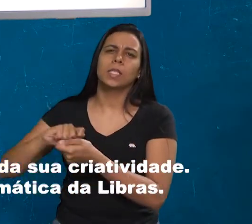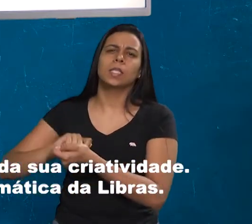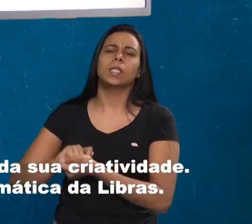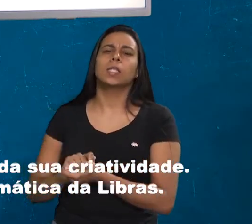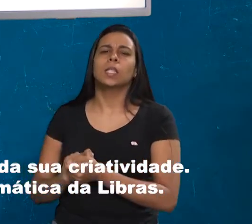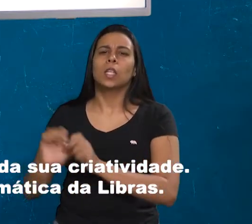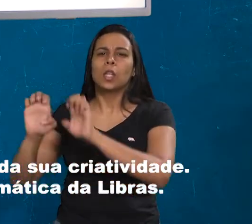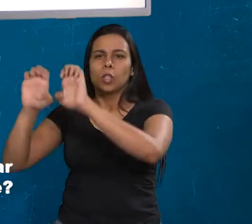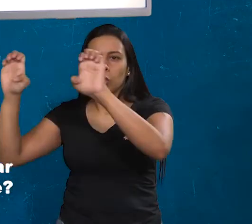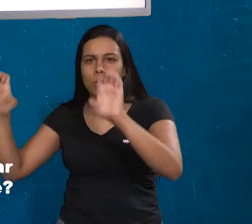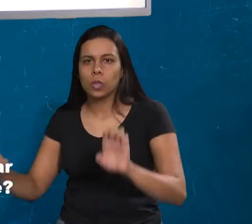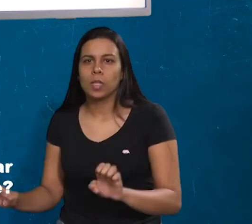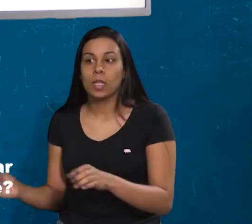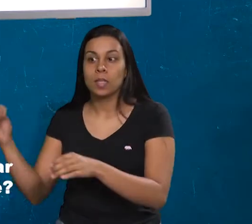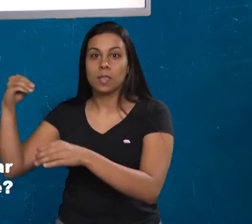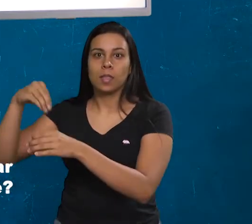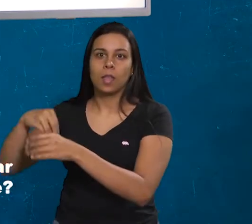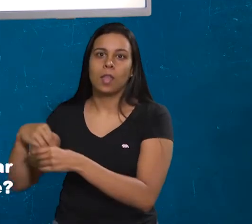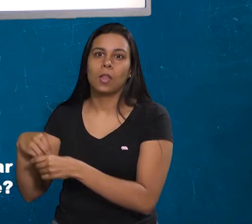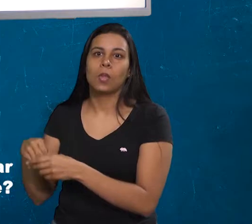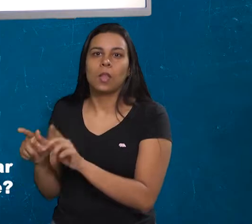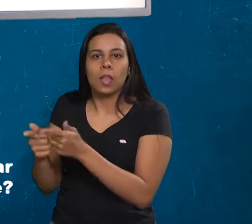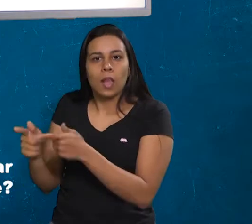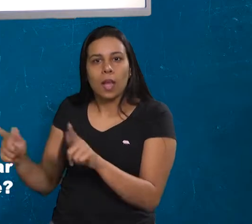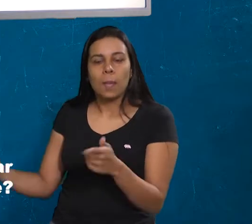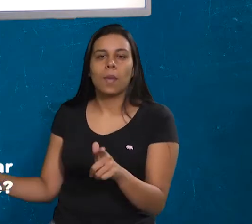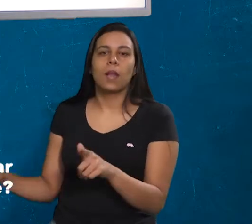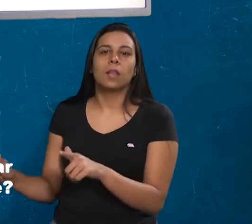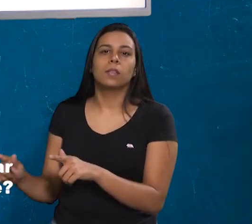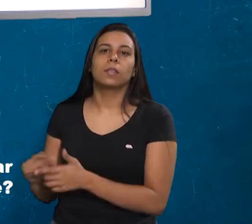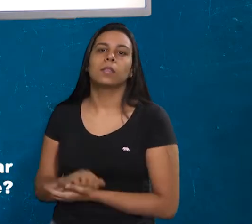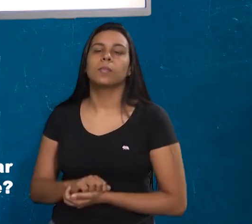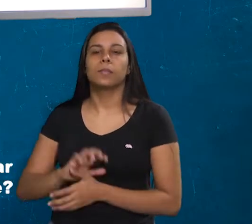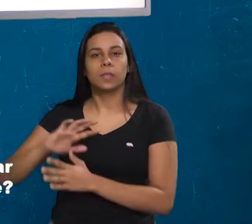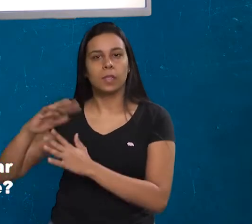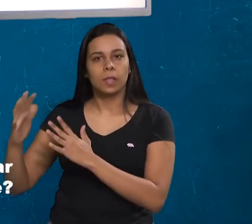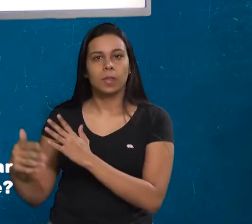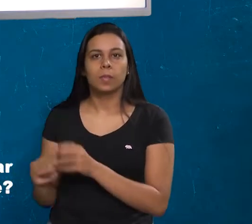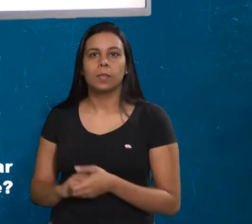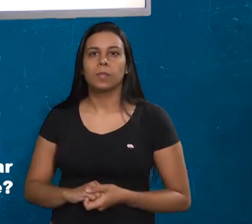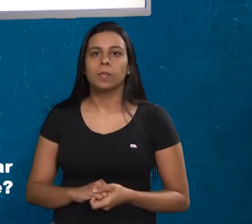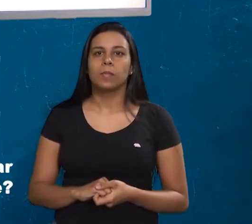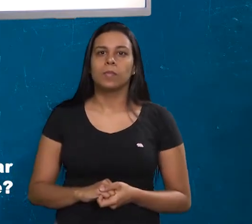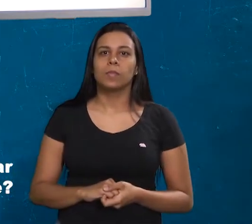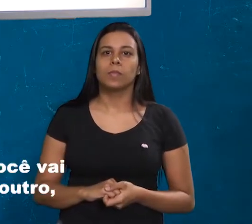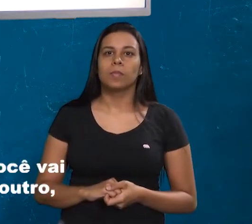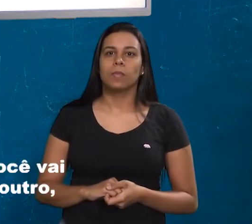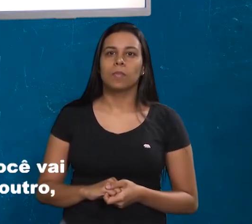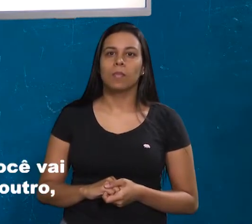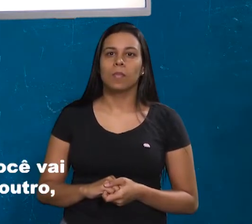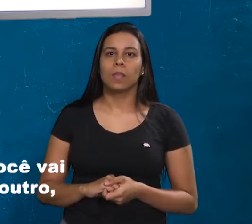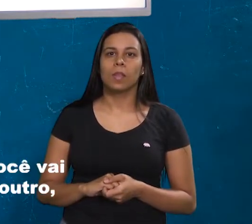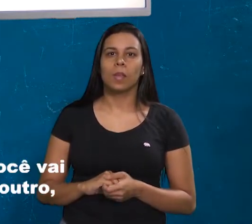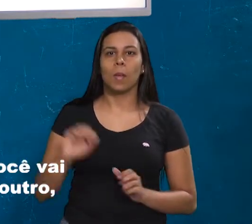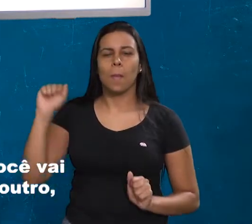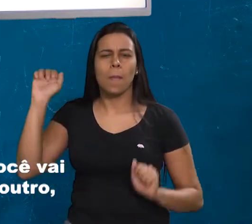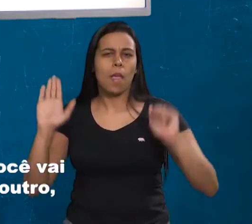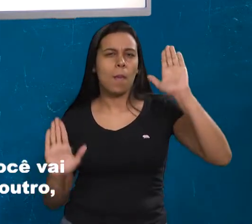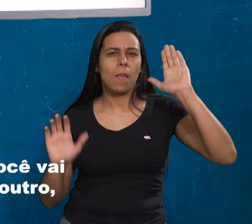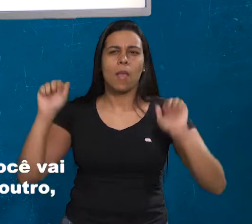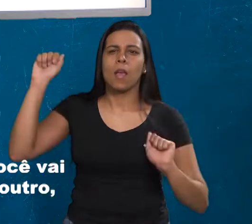dentro da gramática da Libras. E aí se eu peço para você representar o sol, aquele joguinho de mímica, né, que a